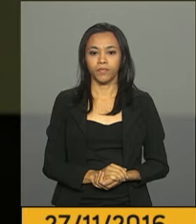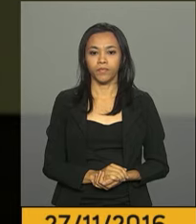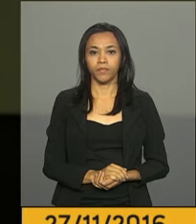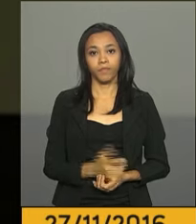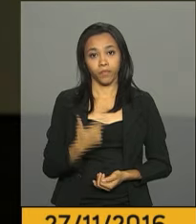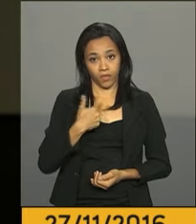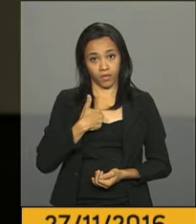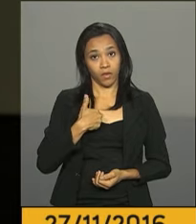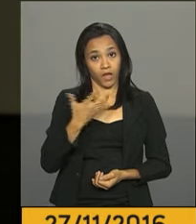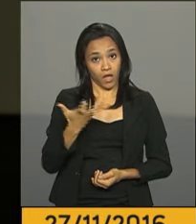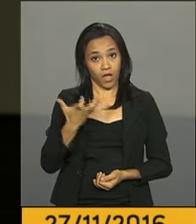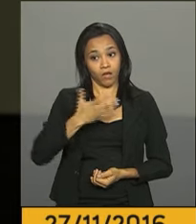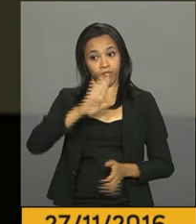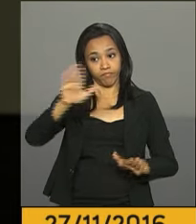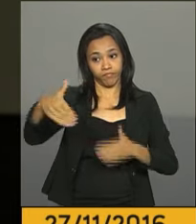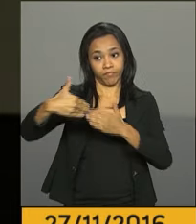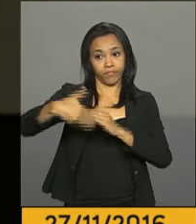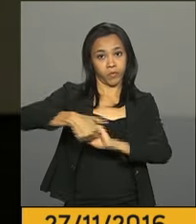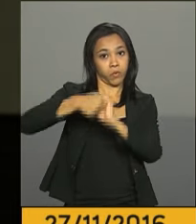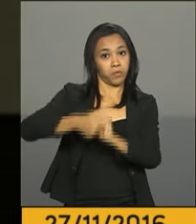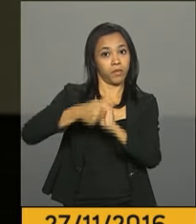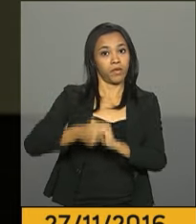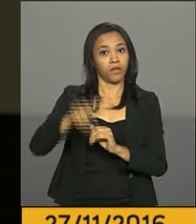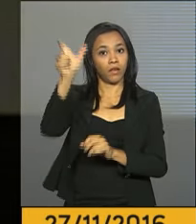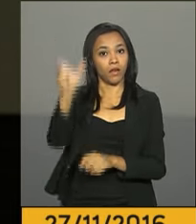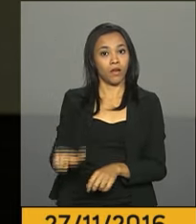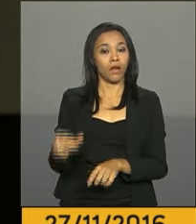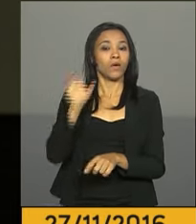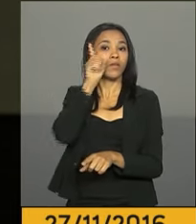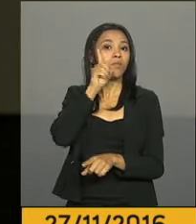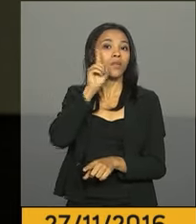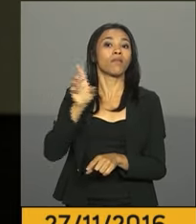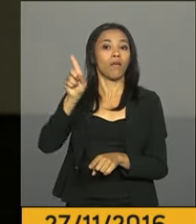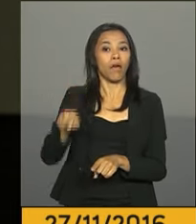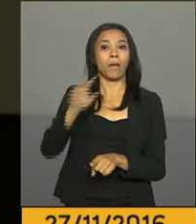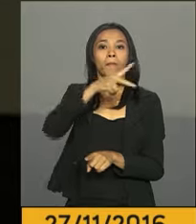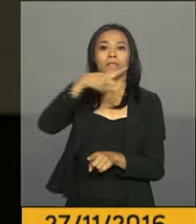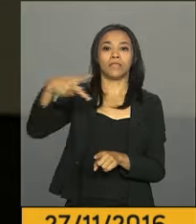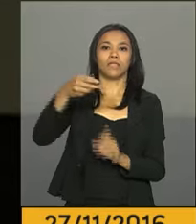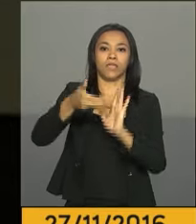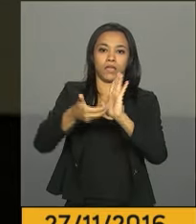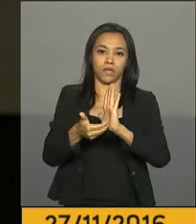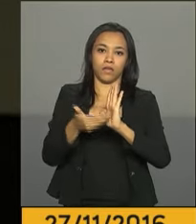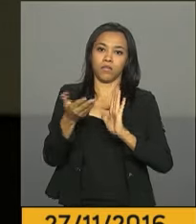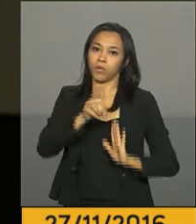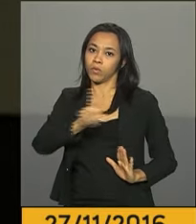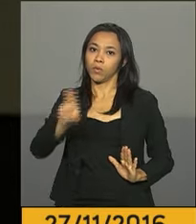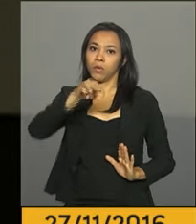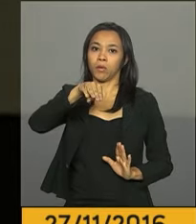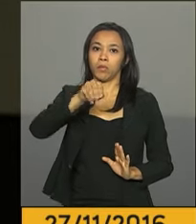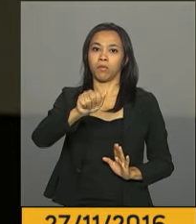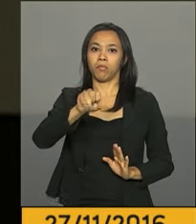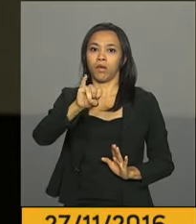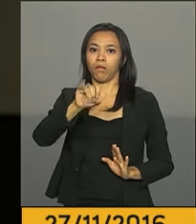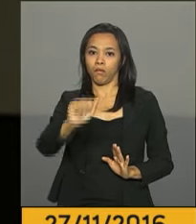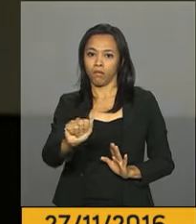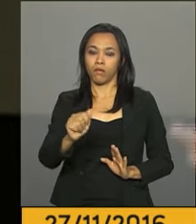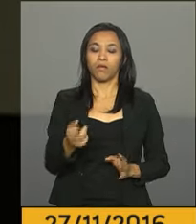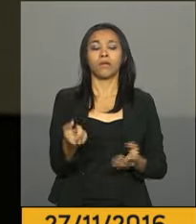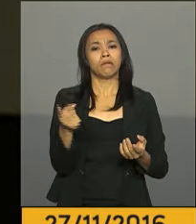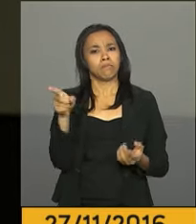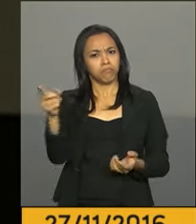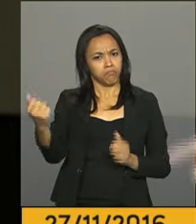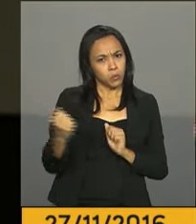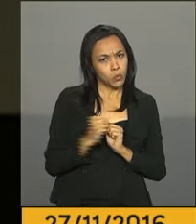Quero cumprimentar o deputado presidente da Câmara dos Deputados, Rodrigo Maia, que